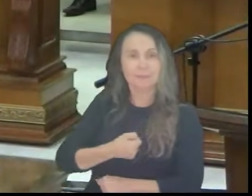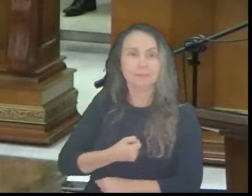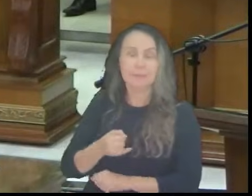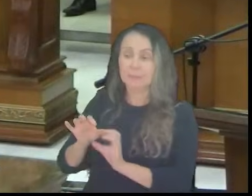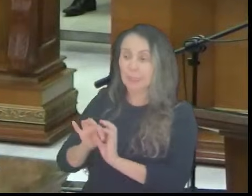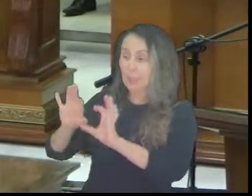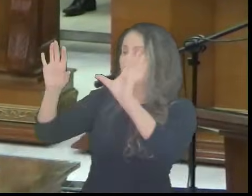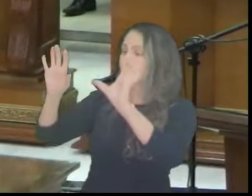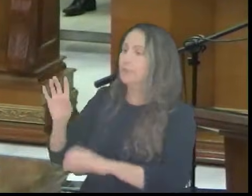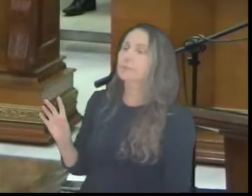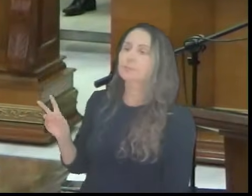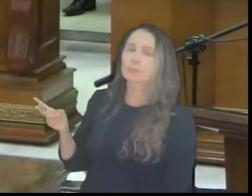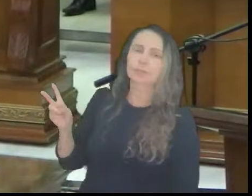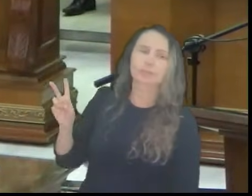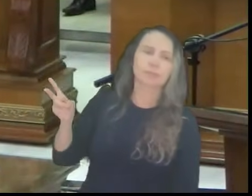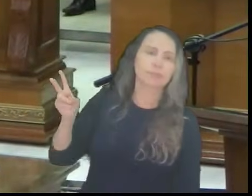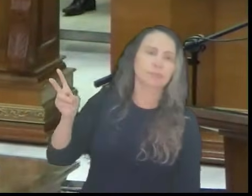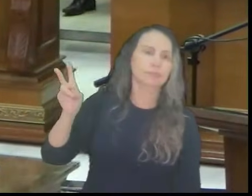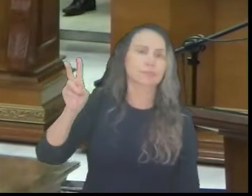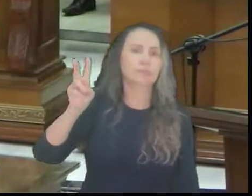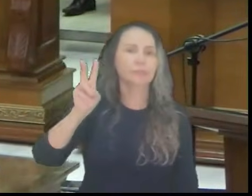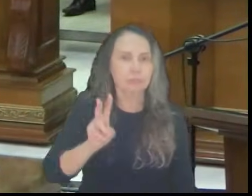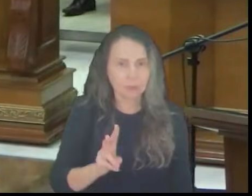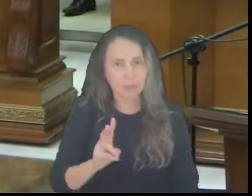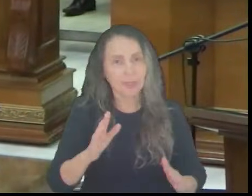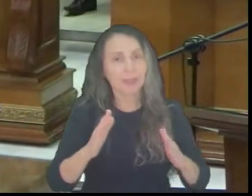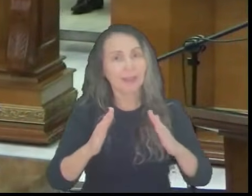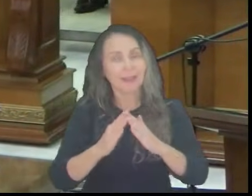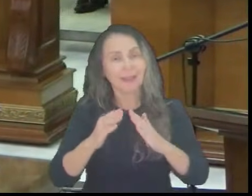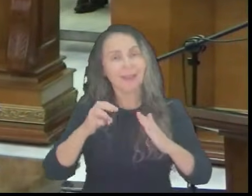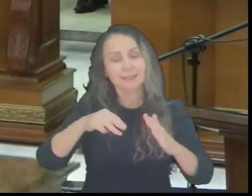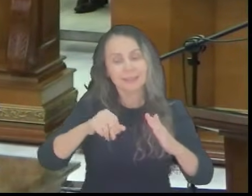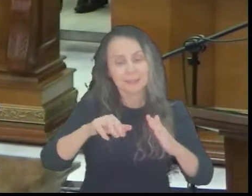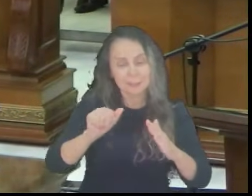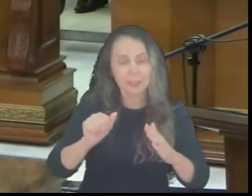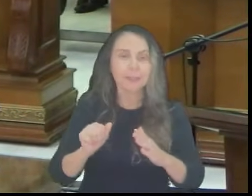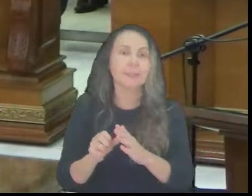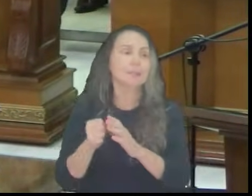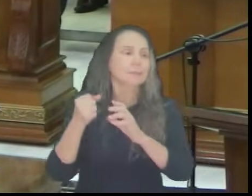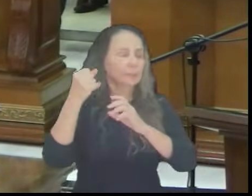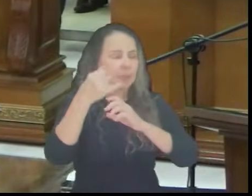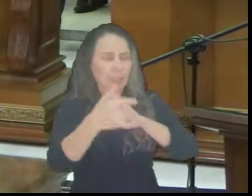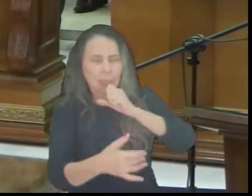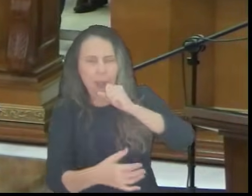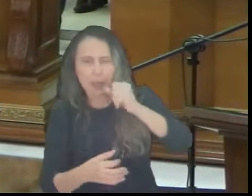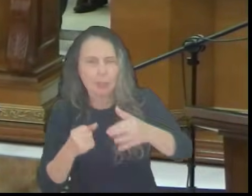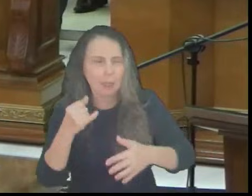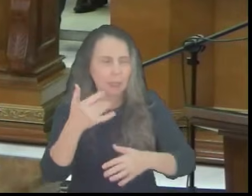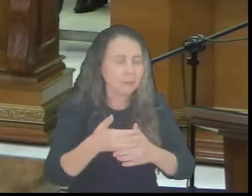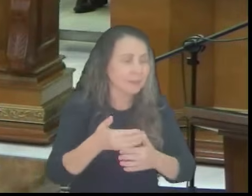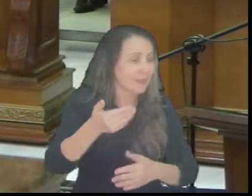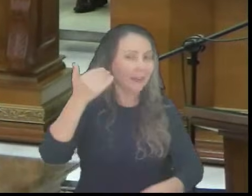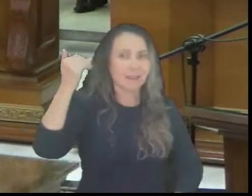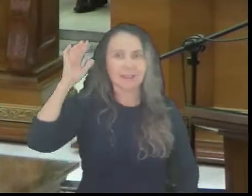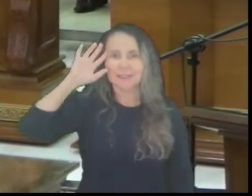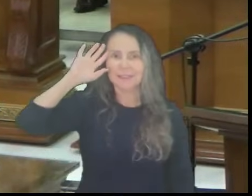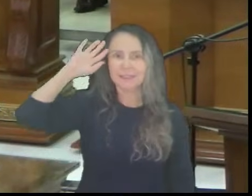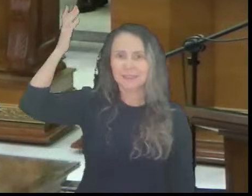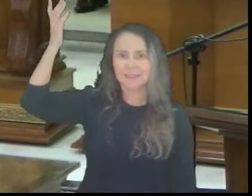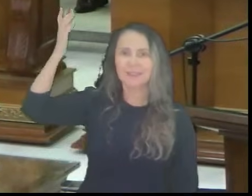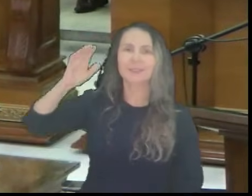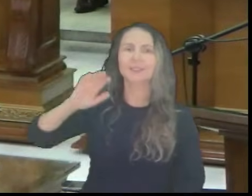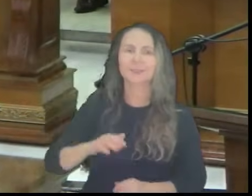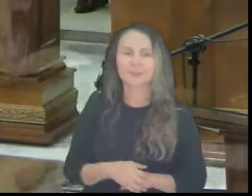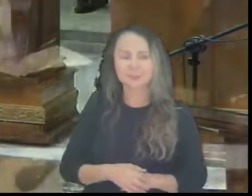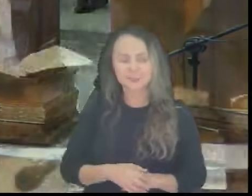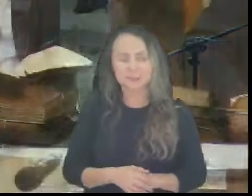e contaram tudo o que lhes disseram os principais dos sacerdotes e os anciãos. Contaram para a